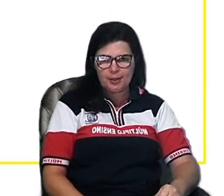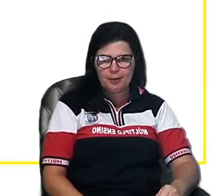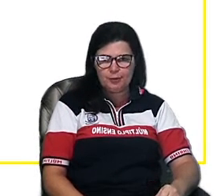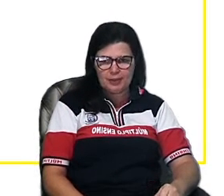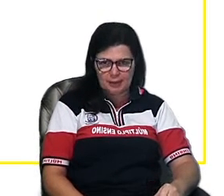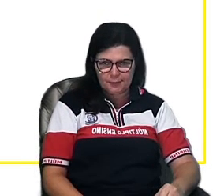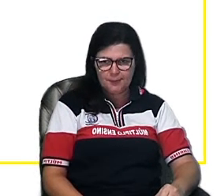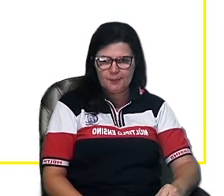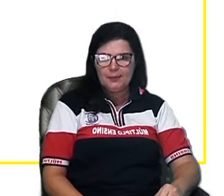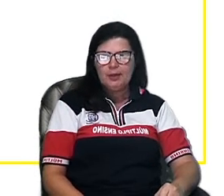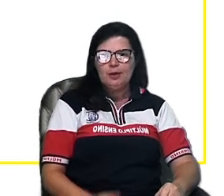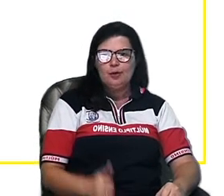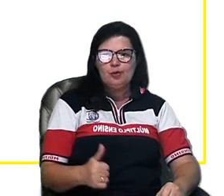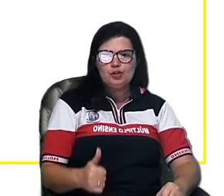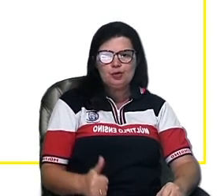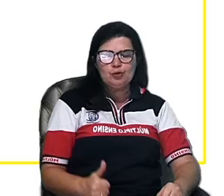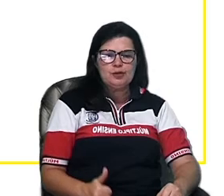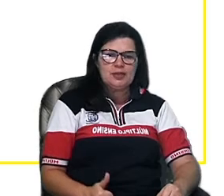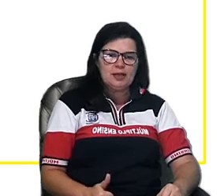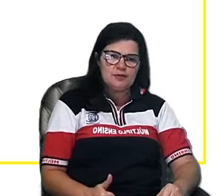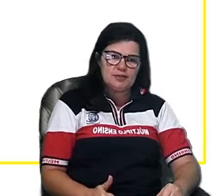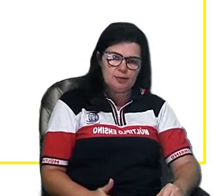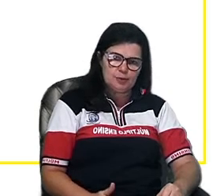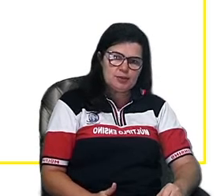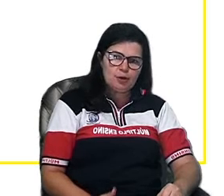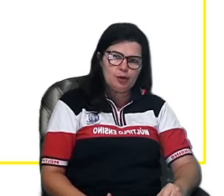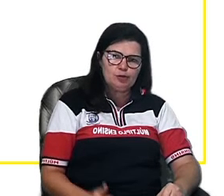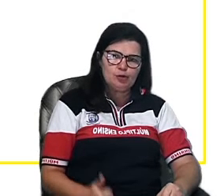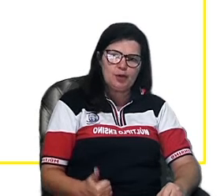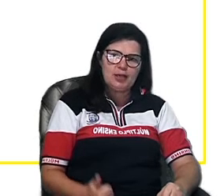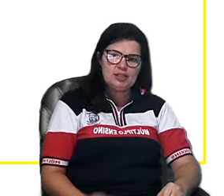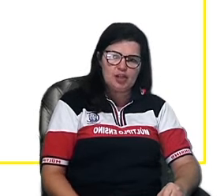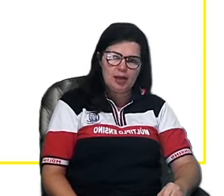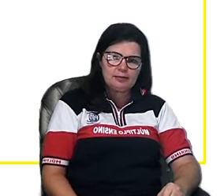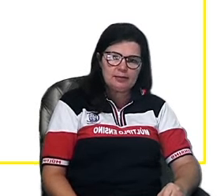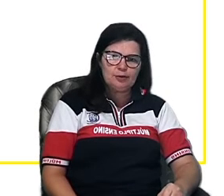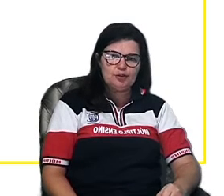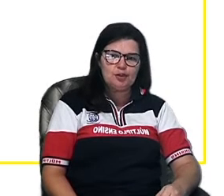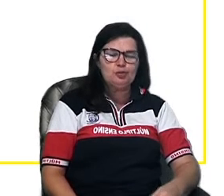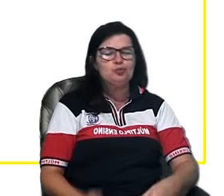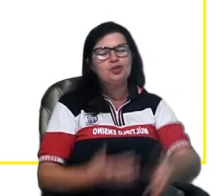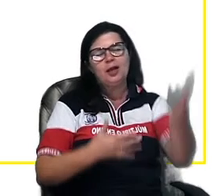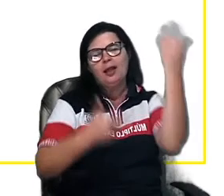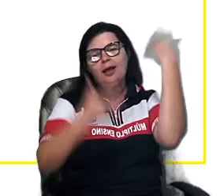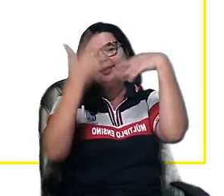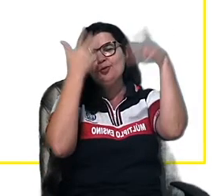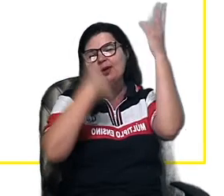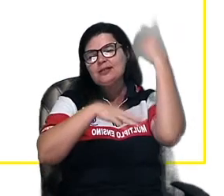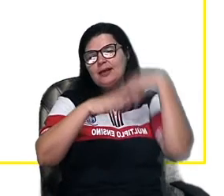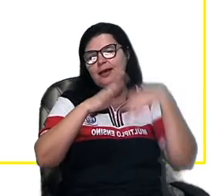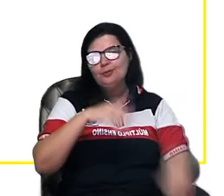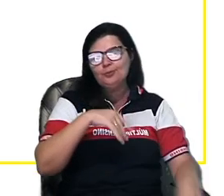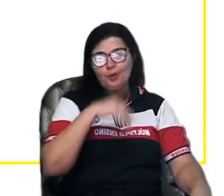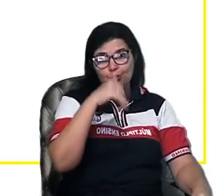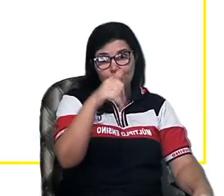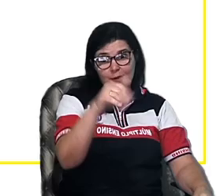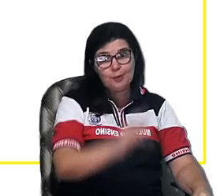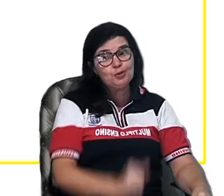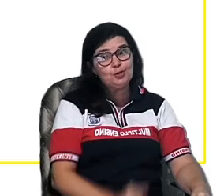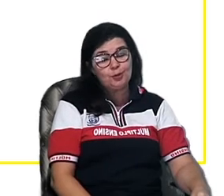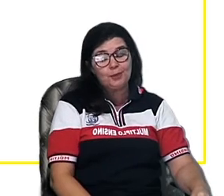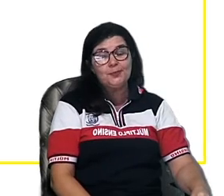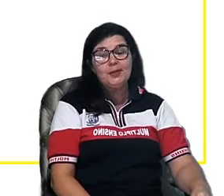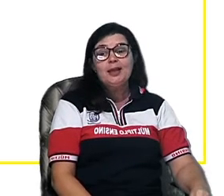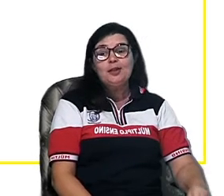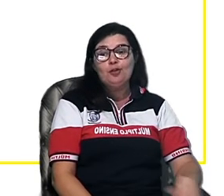a primeira unidade. Hoje, com a nossa revisão de história, o nosso resgate, nós iremos buscar lá no passado, ó, tudo